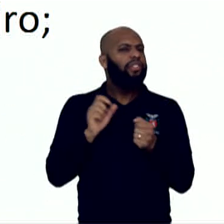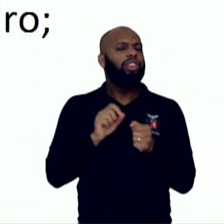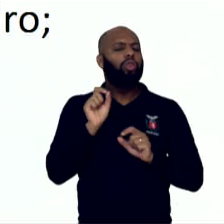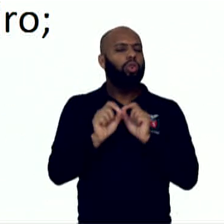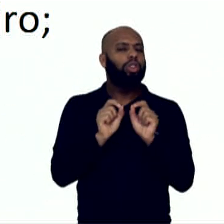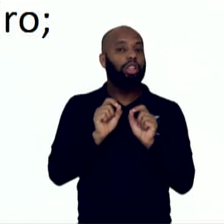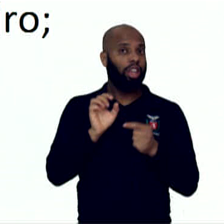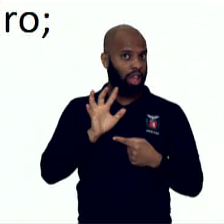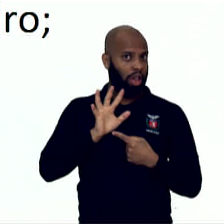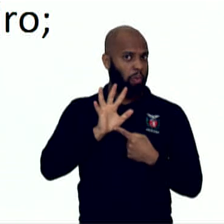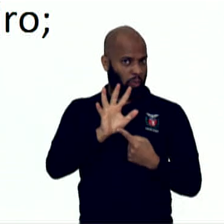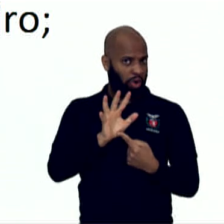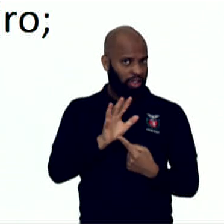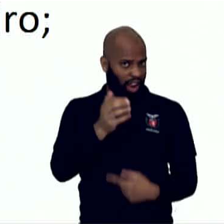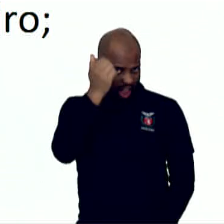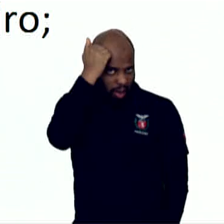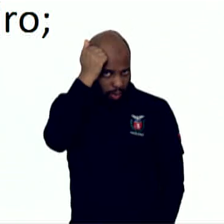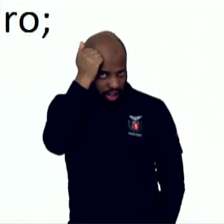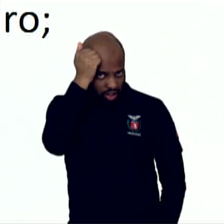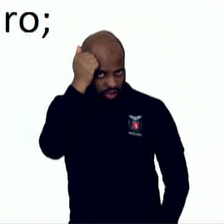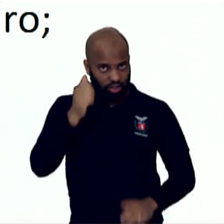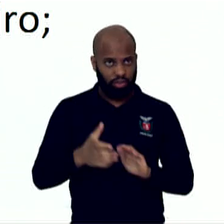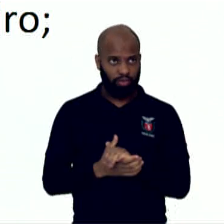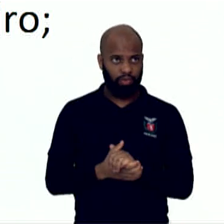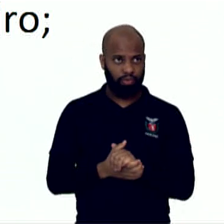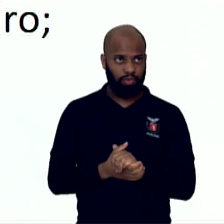mostrar-se arrependido pelas suas ações,